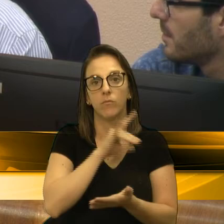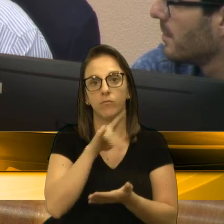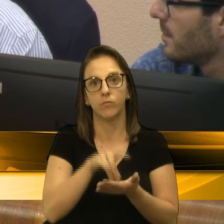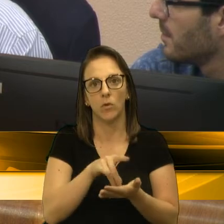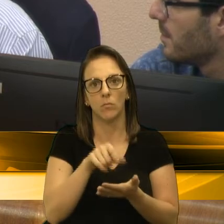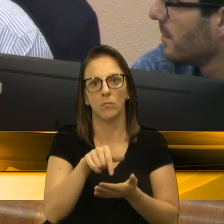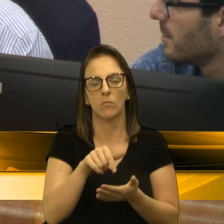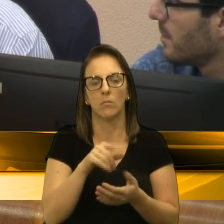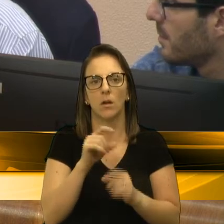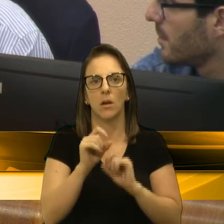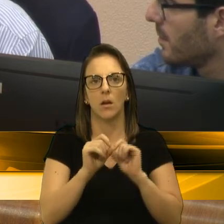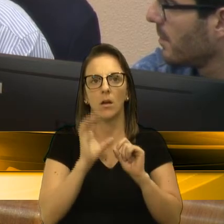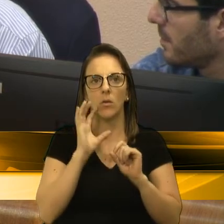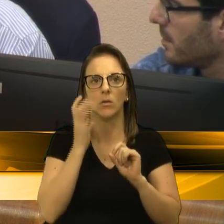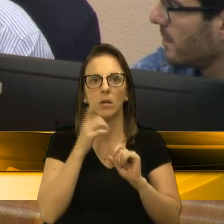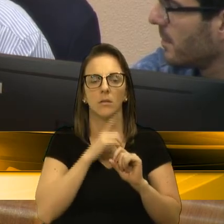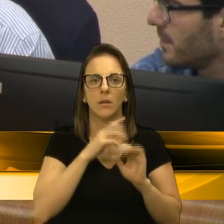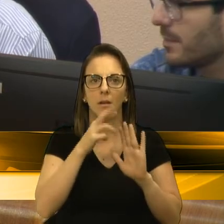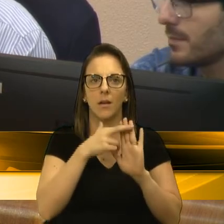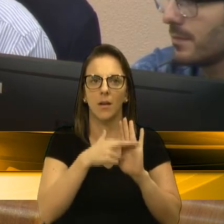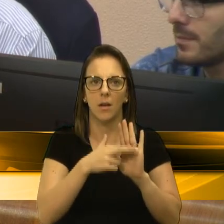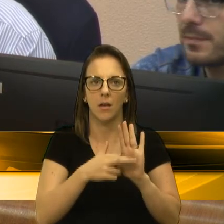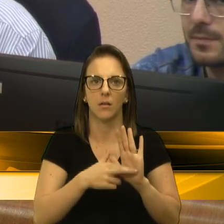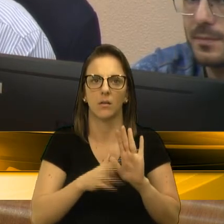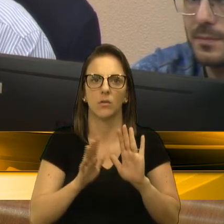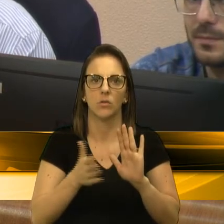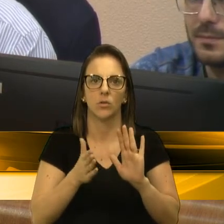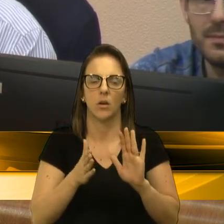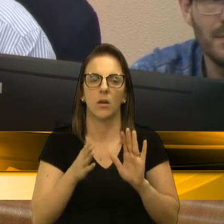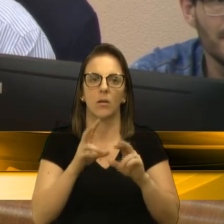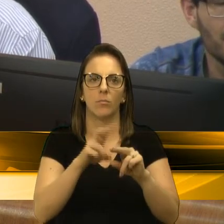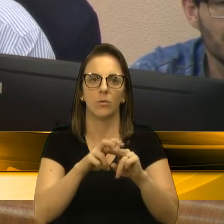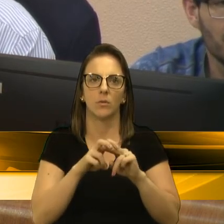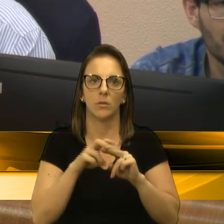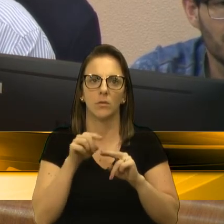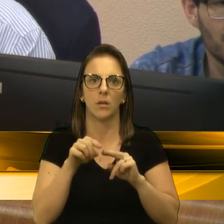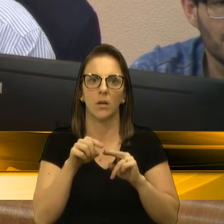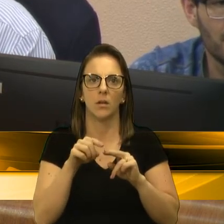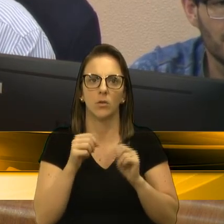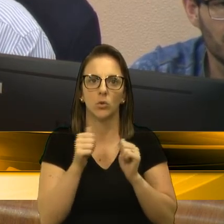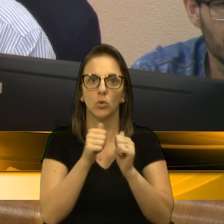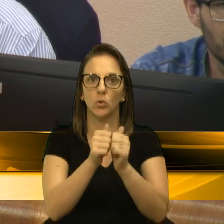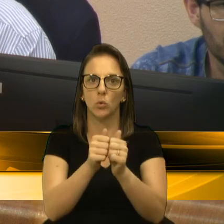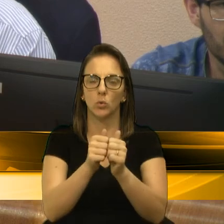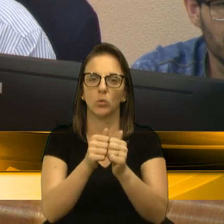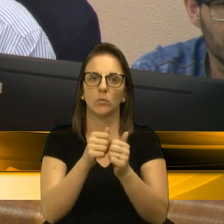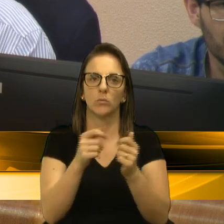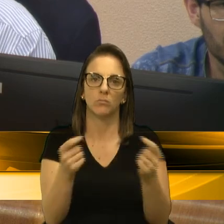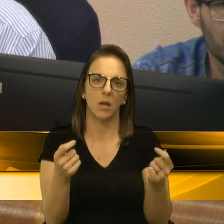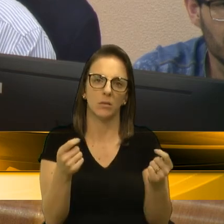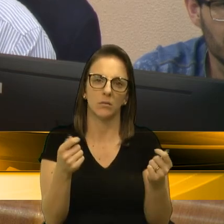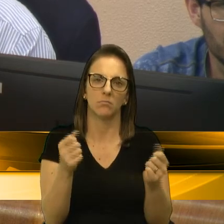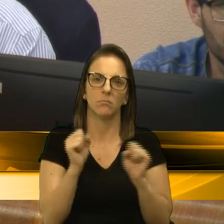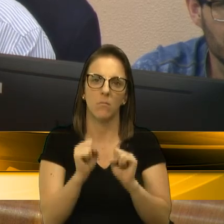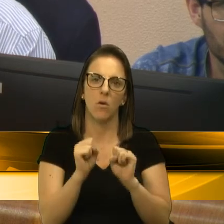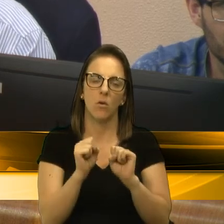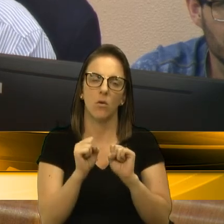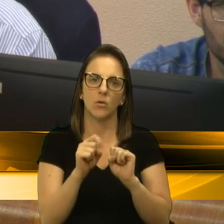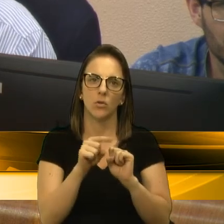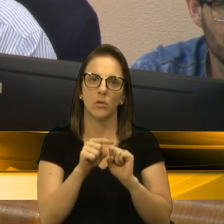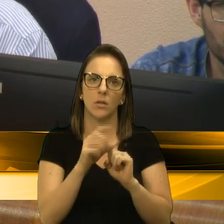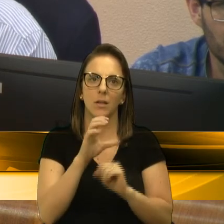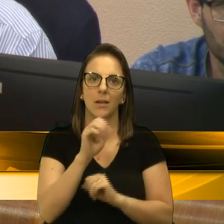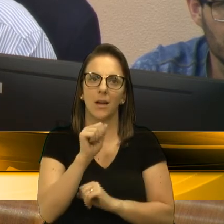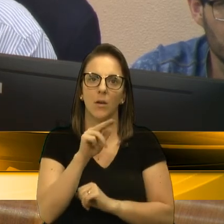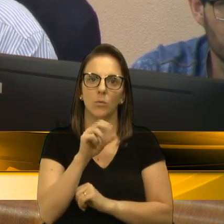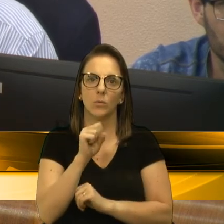relação à legislação regradora do procedimento e que, assim, similarmente, pudesse indigitar causa com alicerce